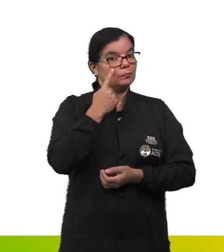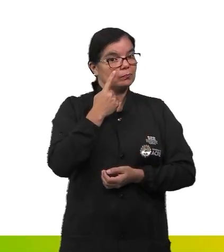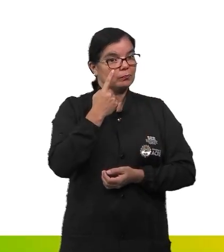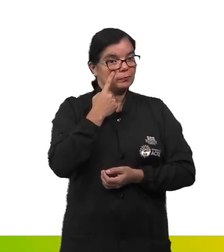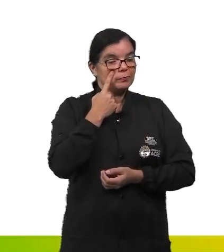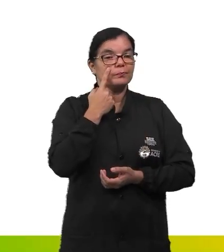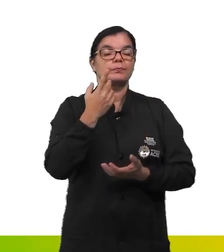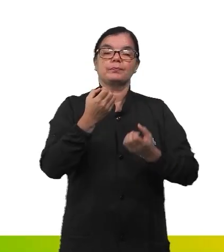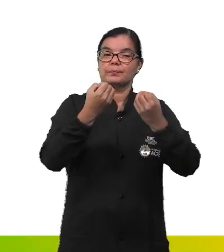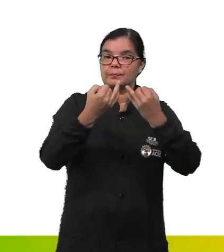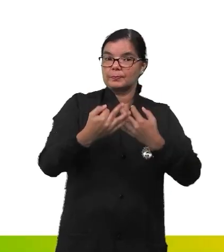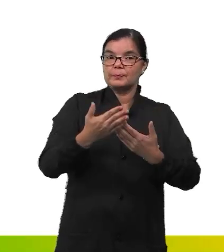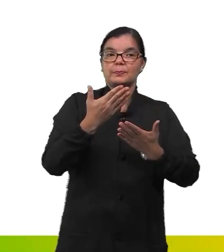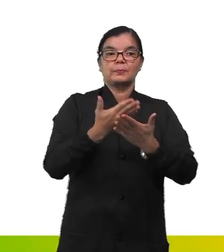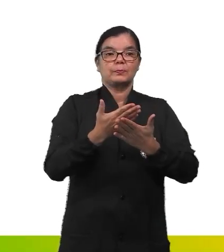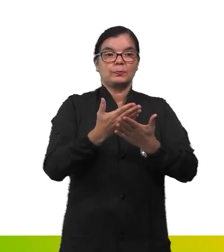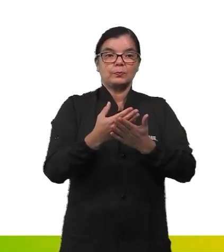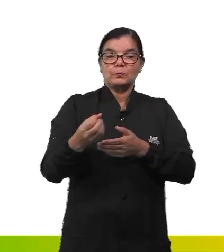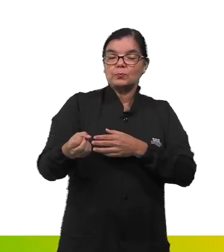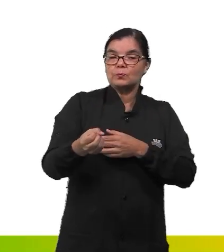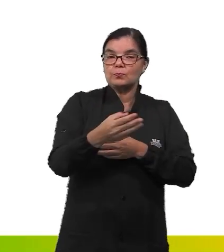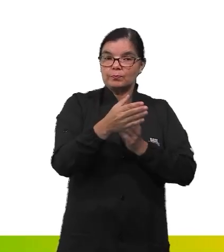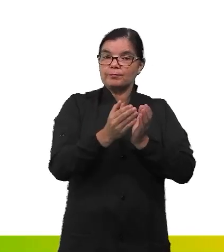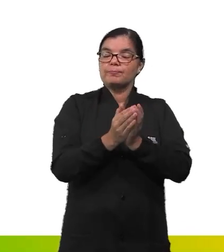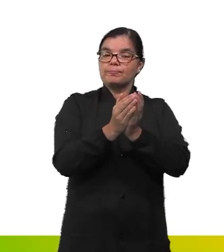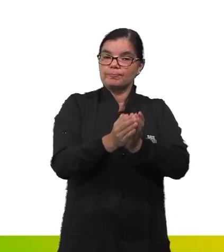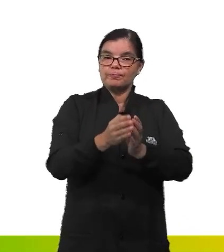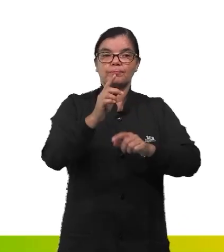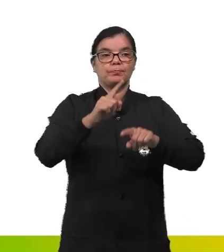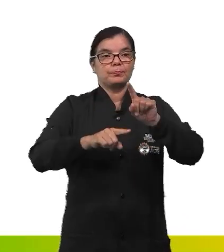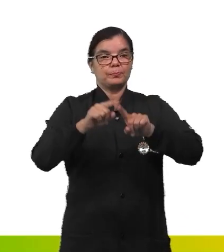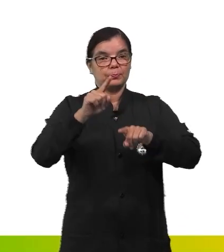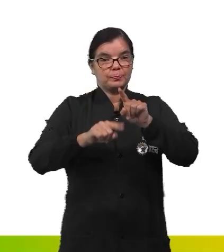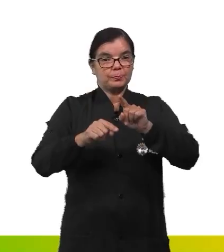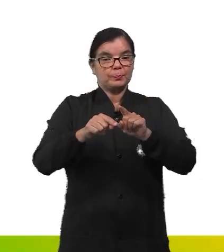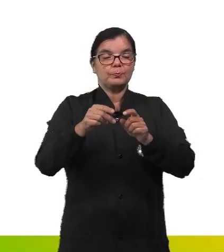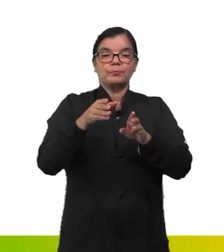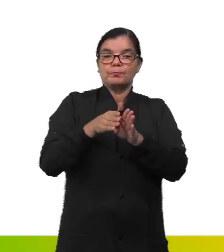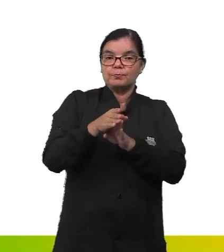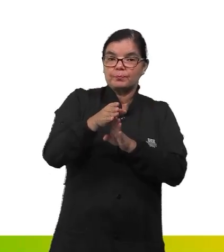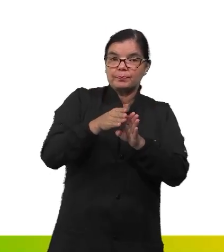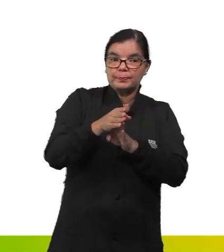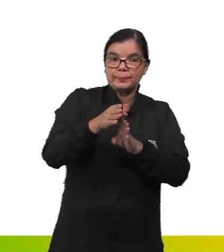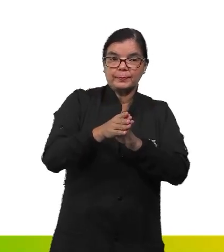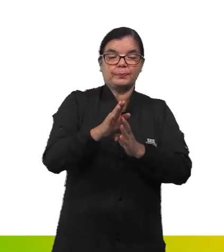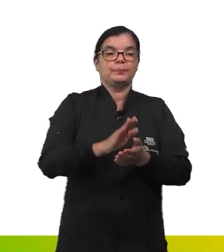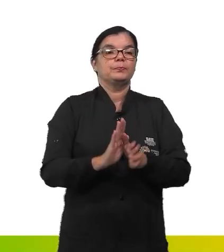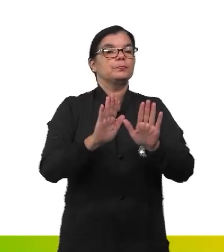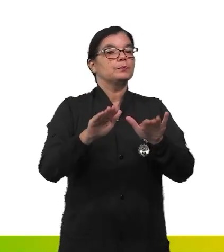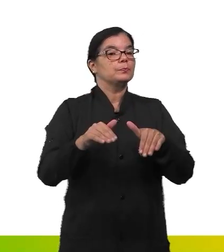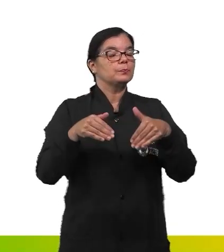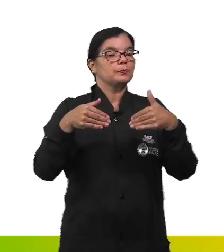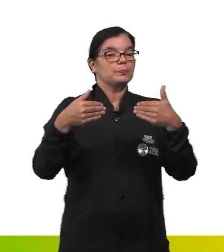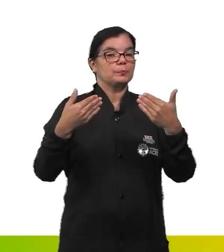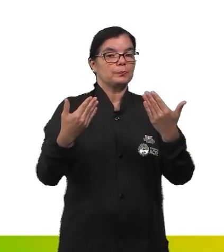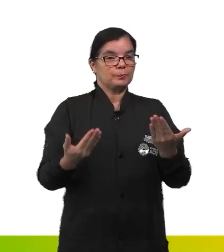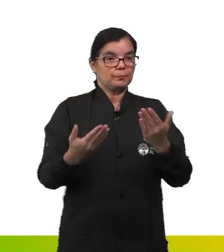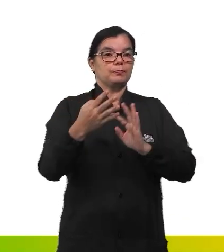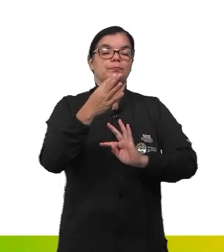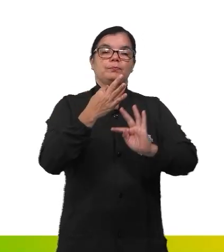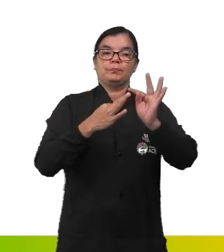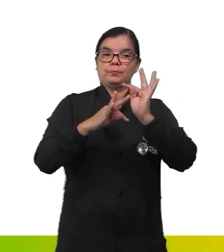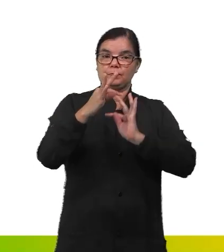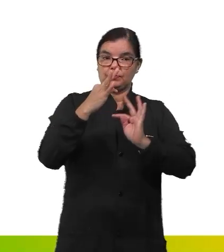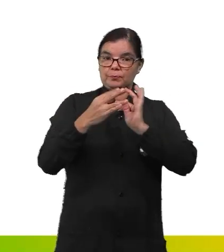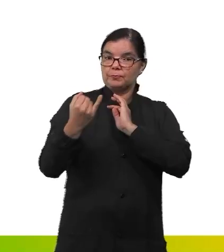viu? Tratei disso na aula. Como novas embarcações e instrumentos de orientação. Qual